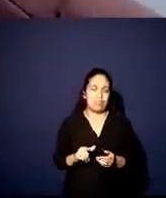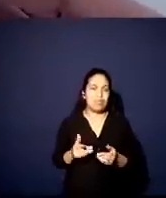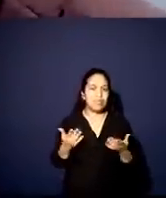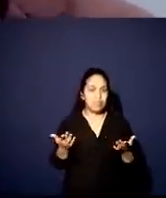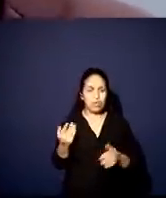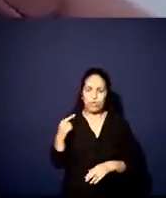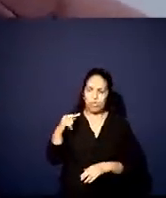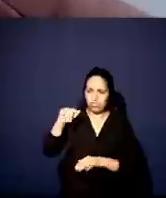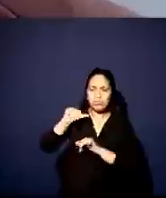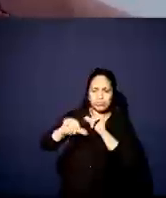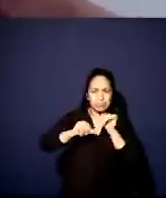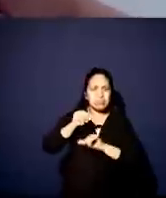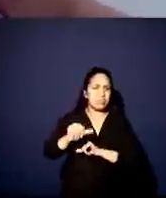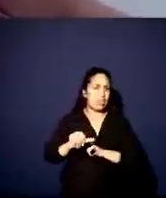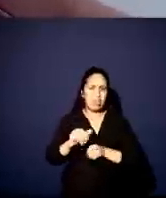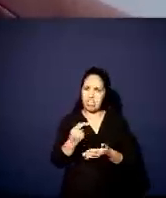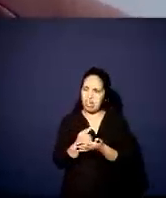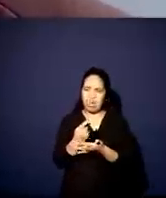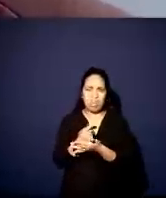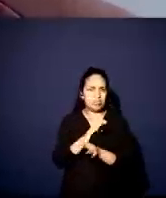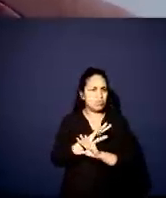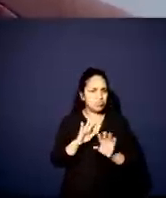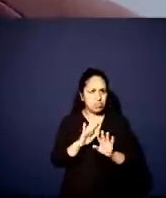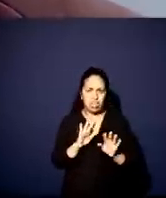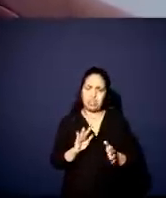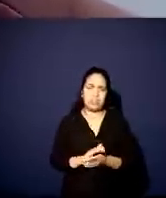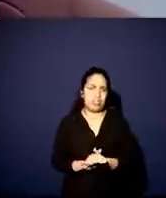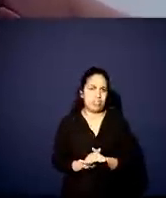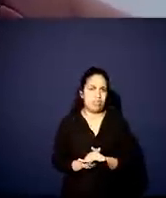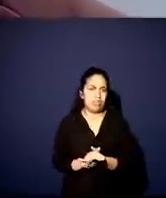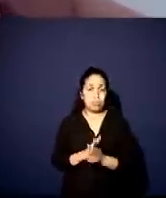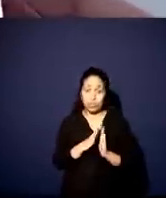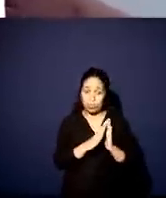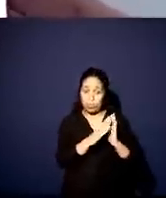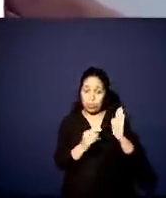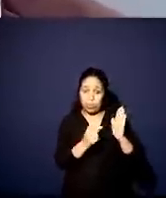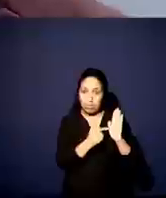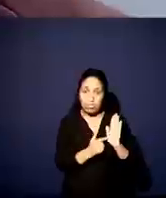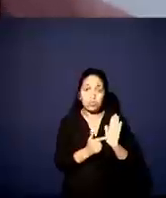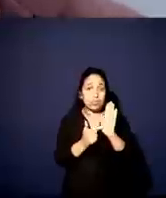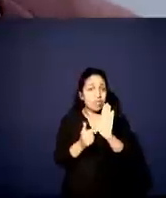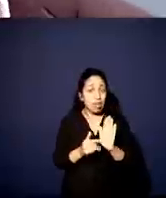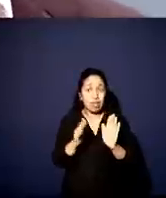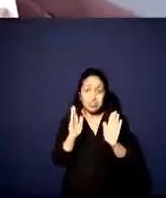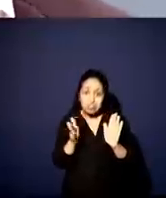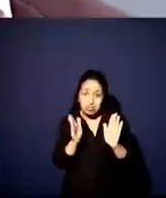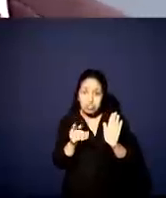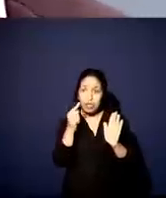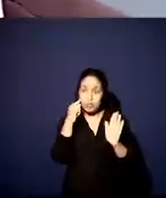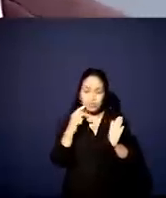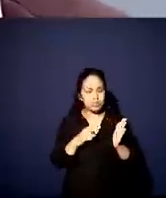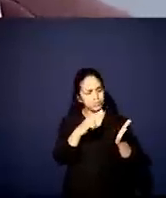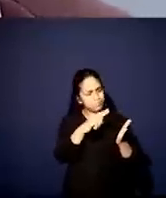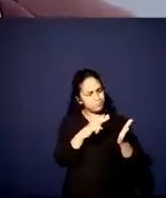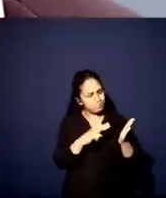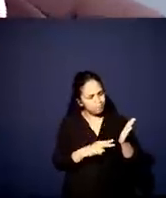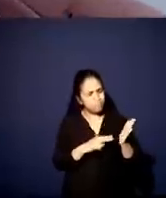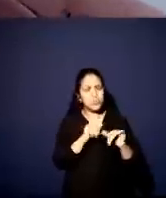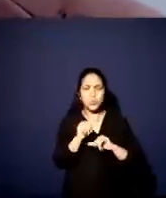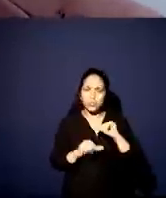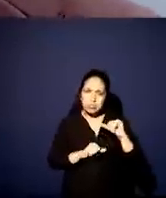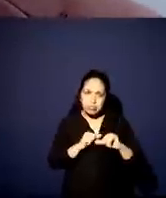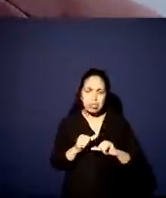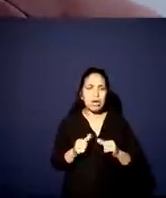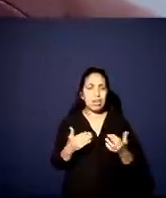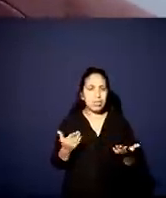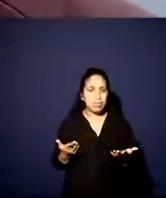vou e altero, não tem nada de errado nisso. O próprio modelo prevê que você faça a revisão e você